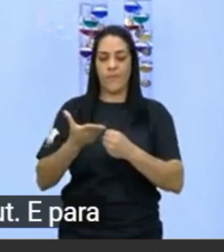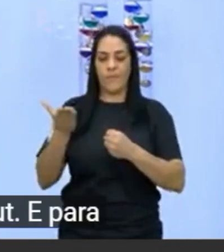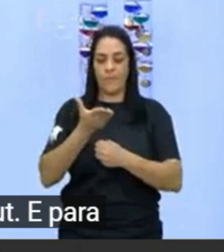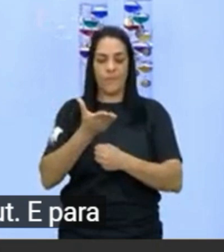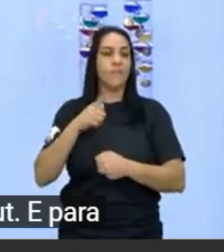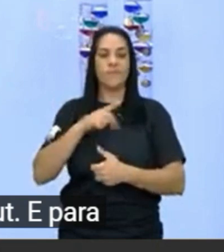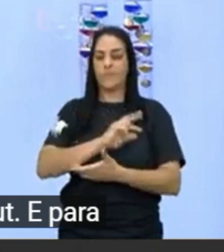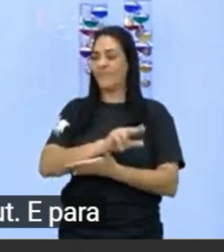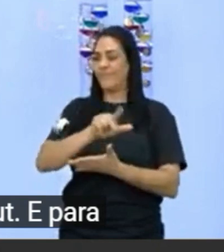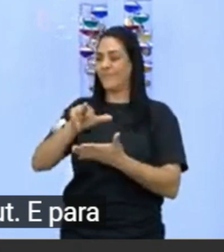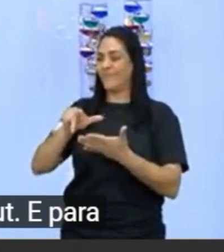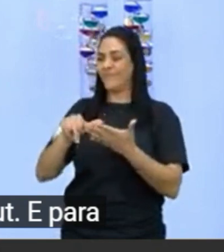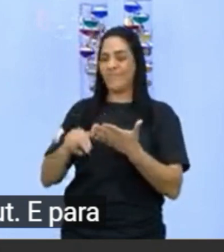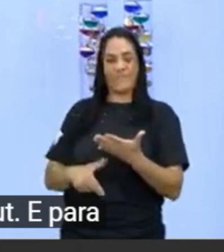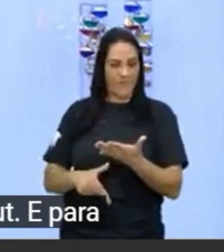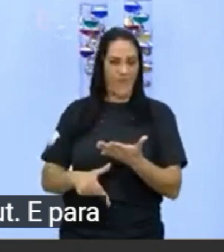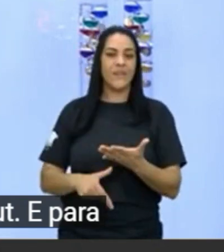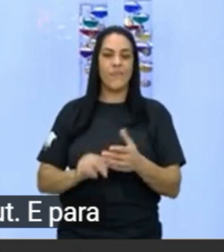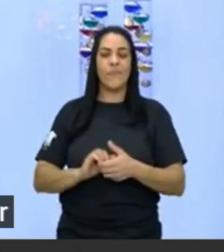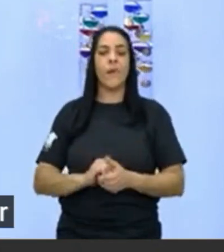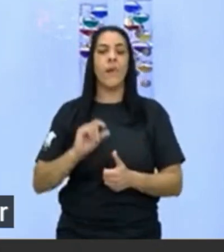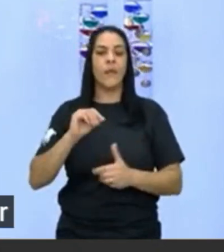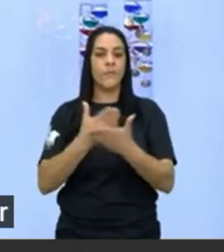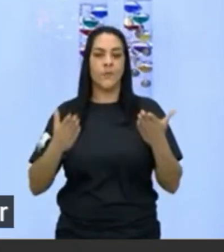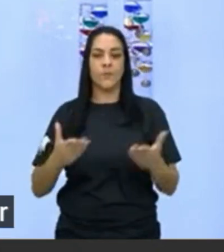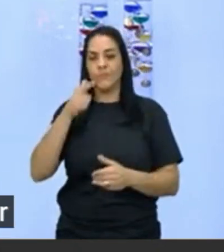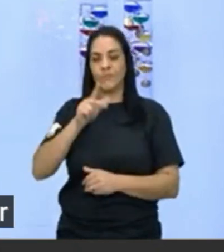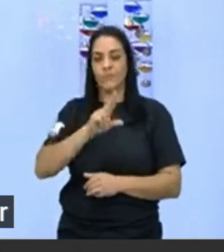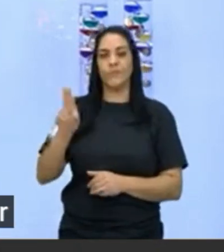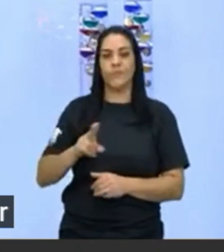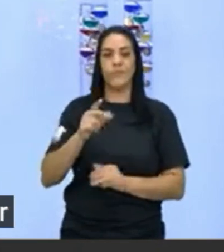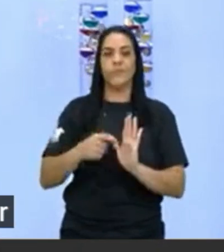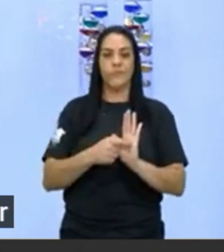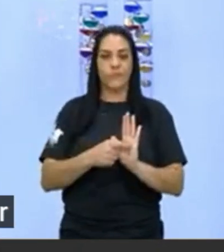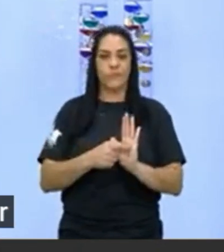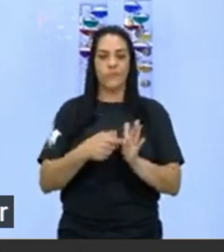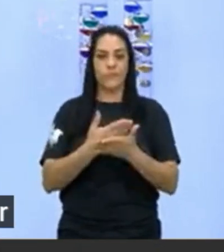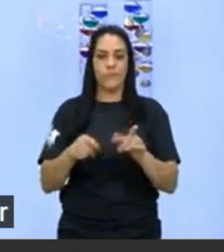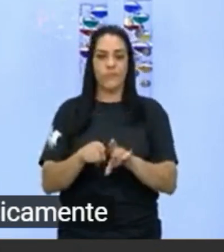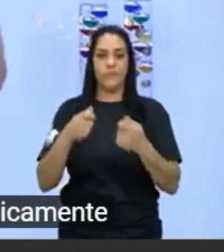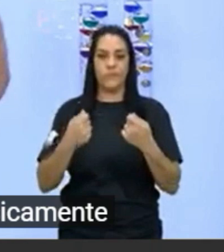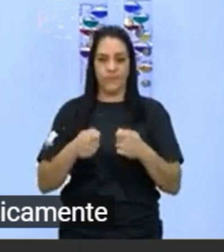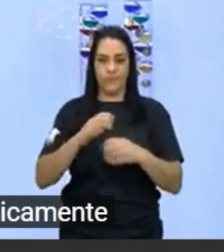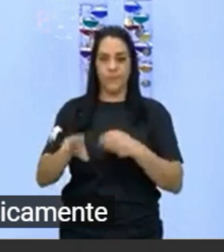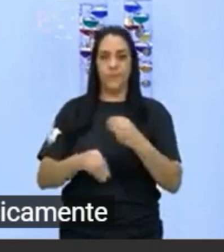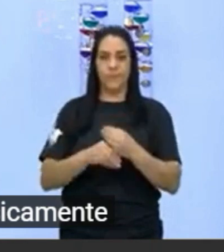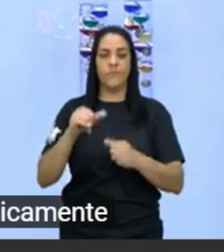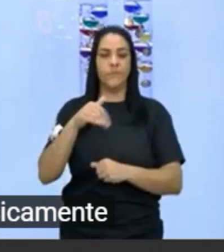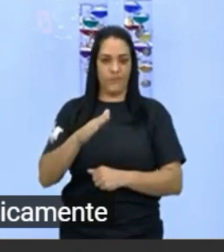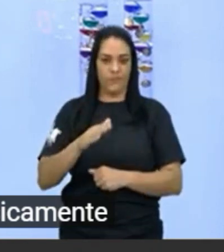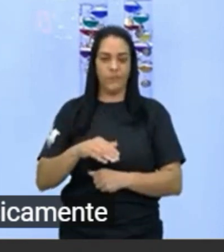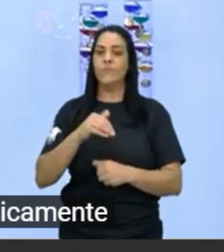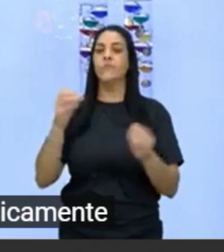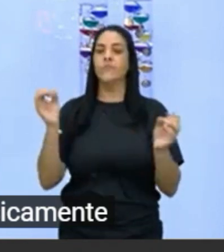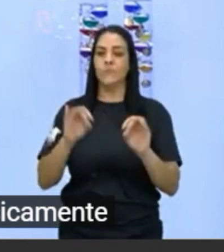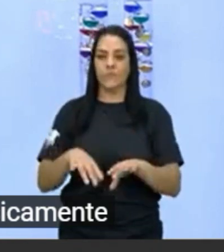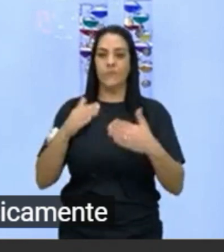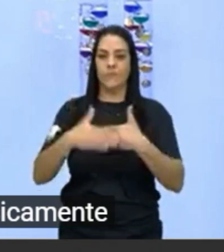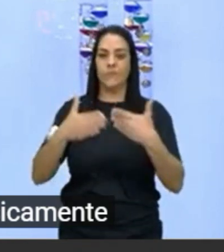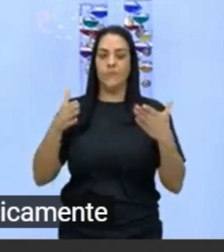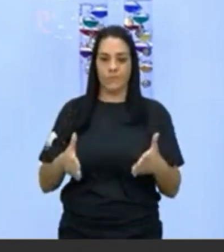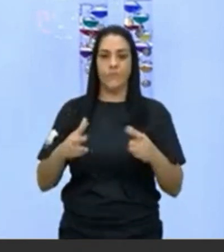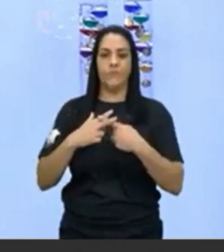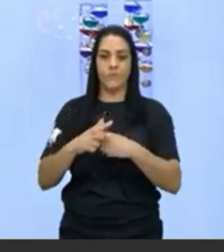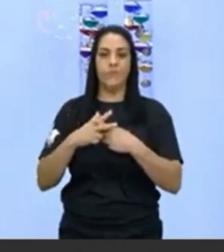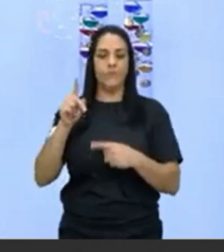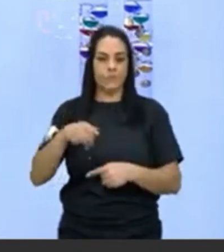a categoria LEDs, a categoria matemática, a categoria input. E para usar Shield na Microbit, nós temos que adicionar mais uma categoria naquela caixa de ferramentas,